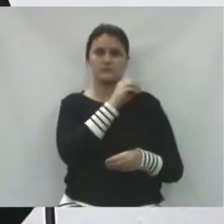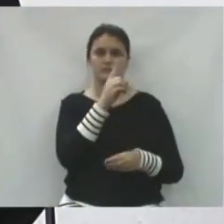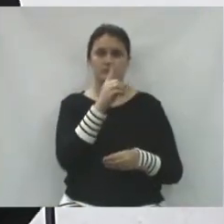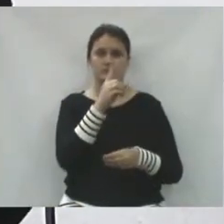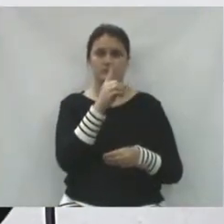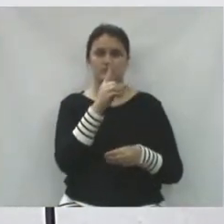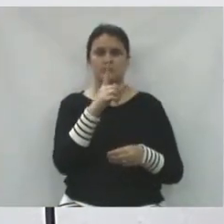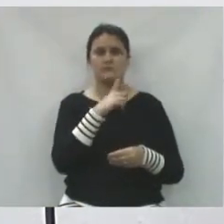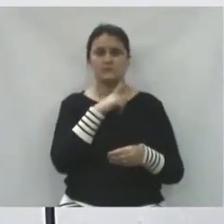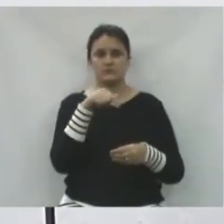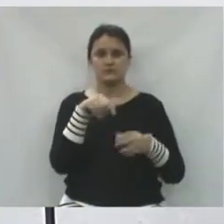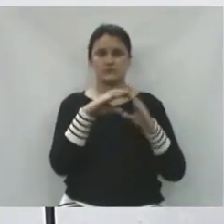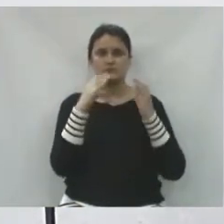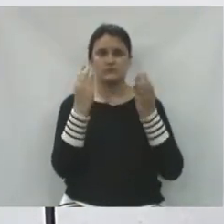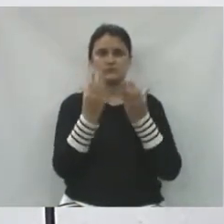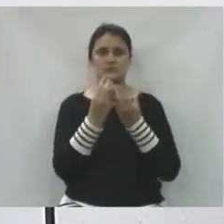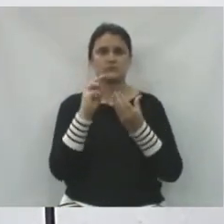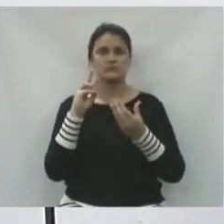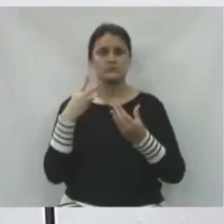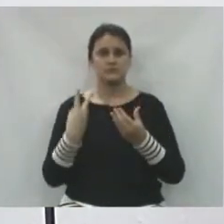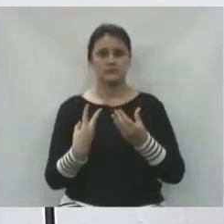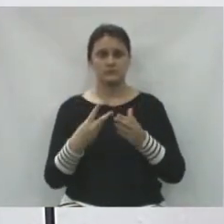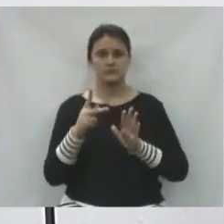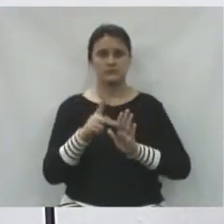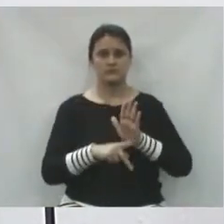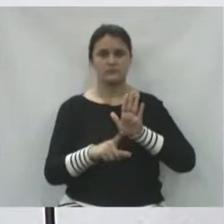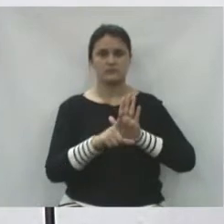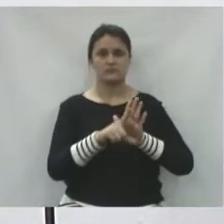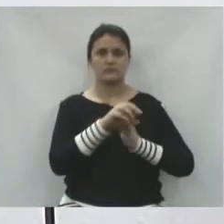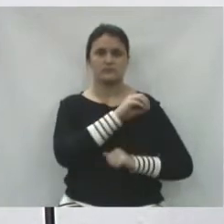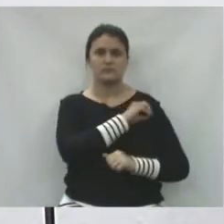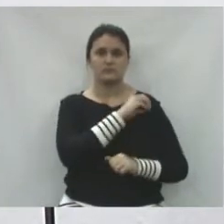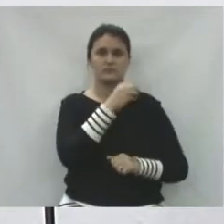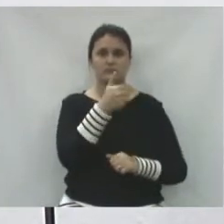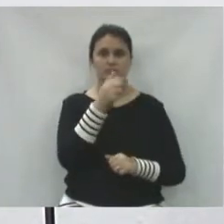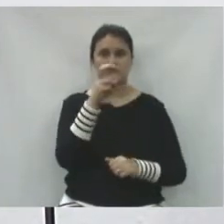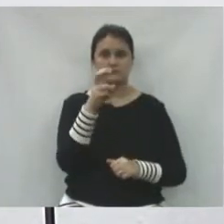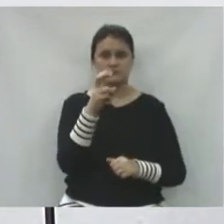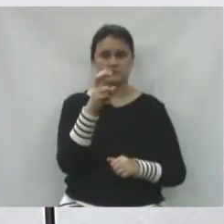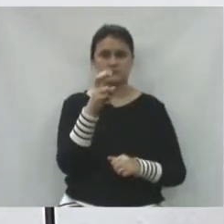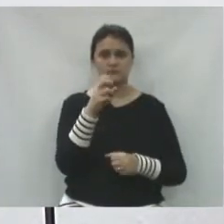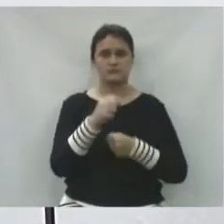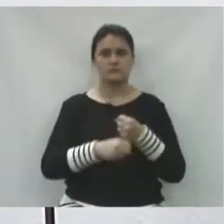1, inserida pela Câmara de Vereadores no projeto de lei número